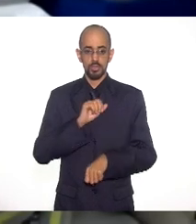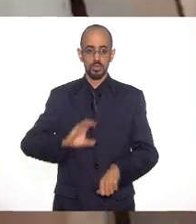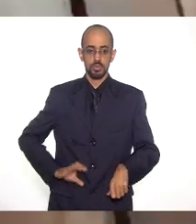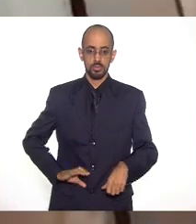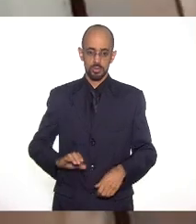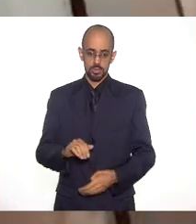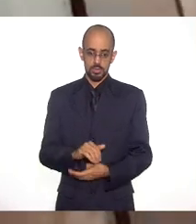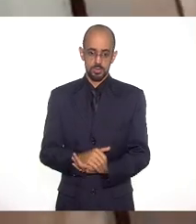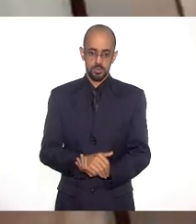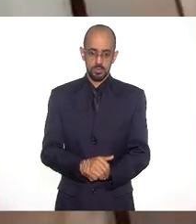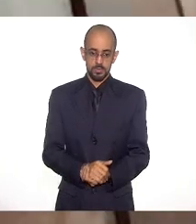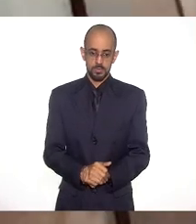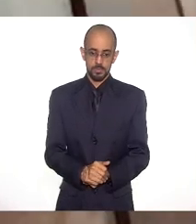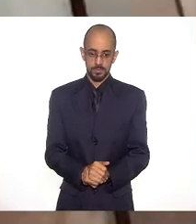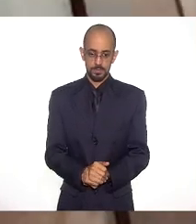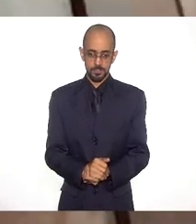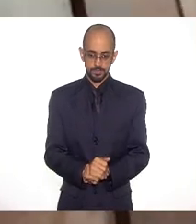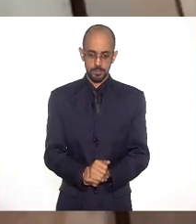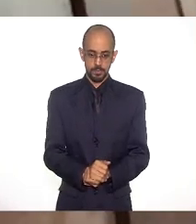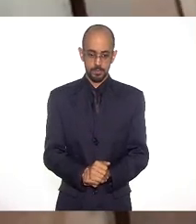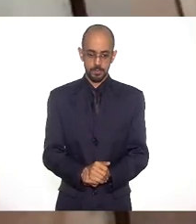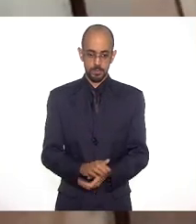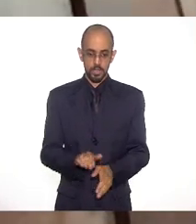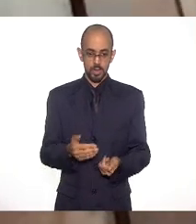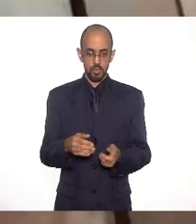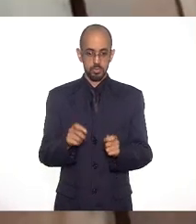de ordem na início da sessão.